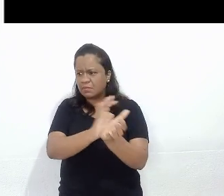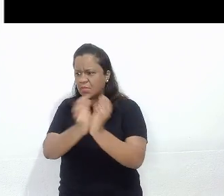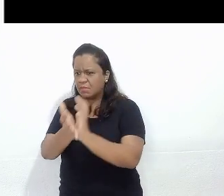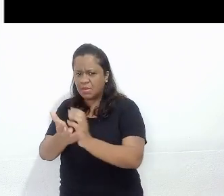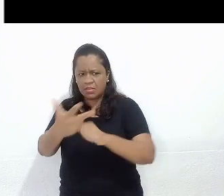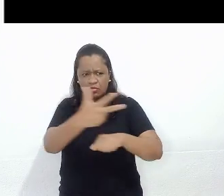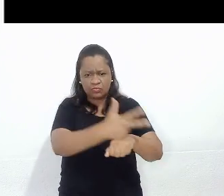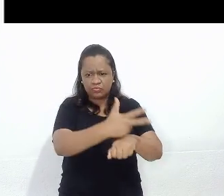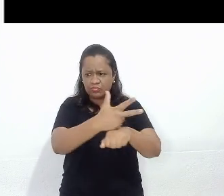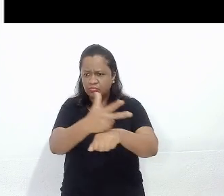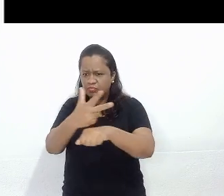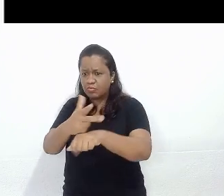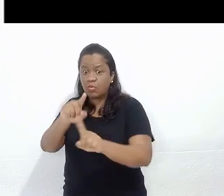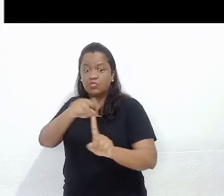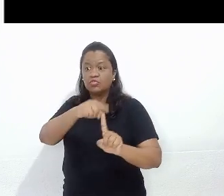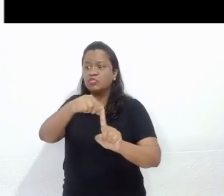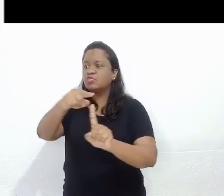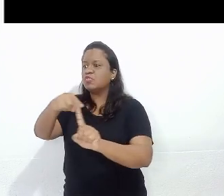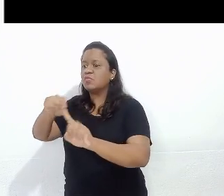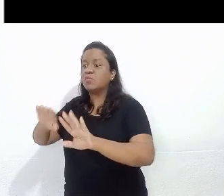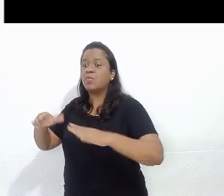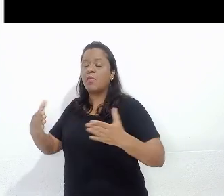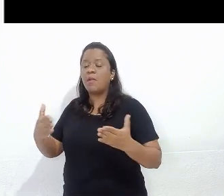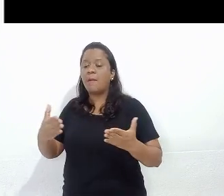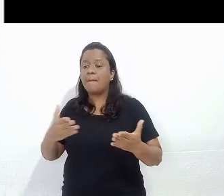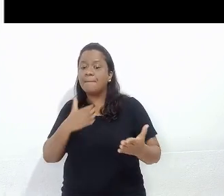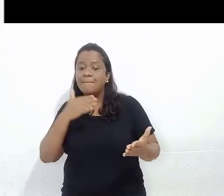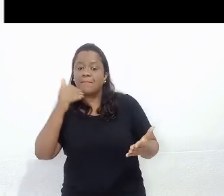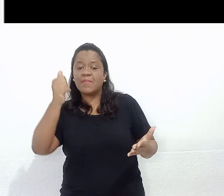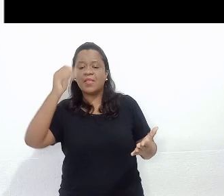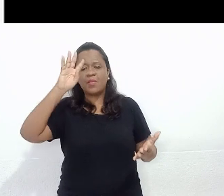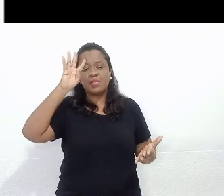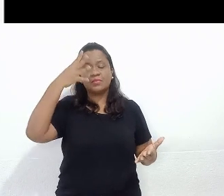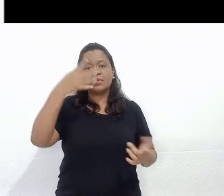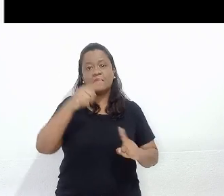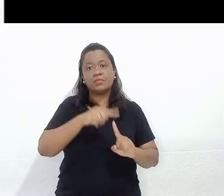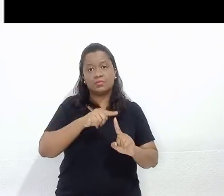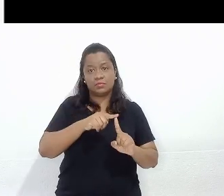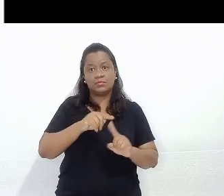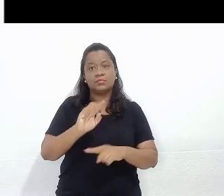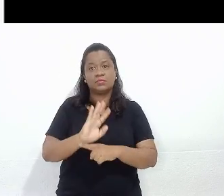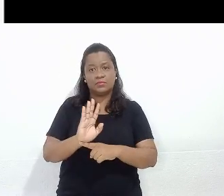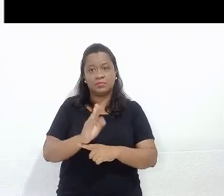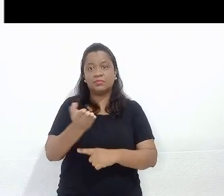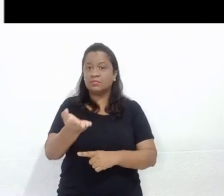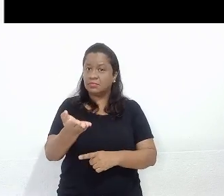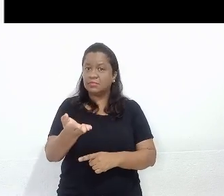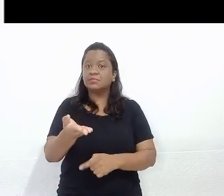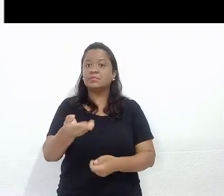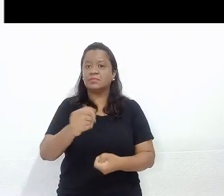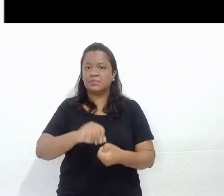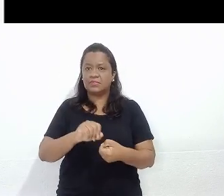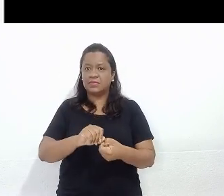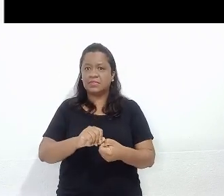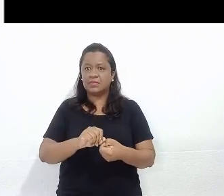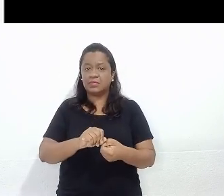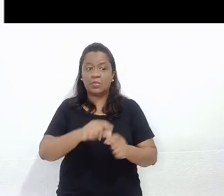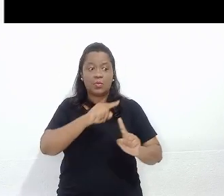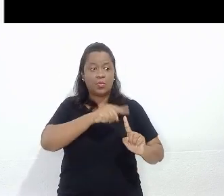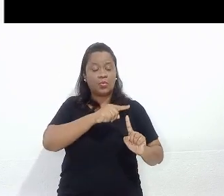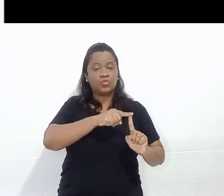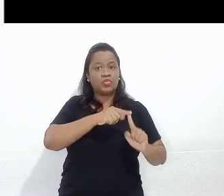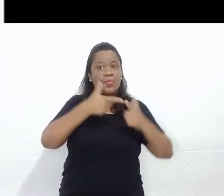de câmera que vai te dar o melhor resultado do tipo de filme que você está fazendo, tá? Do tipo de linguagem que você está